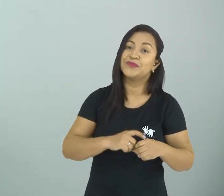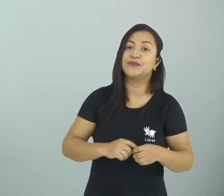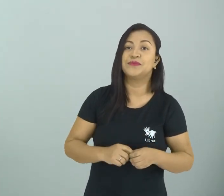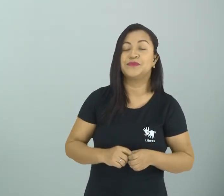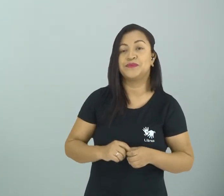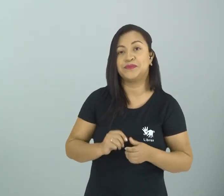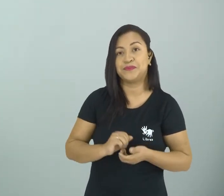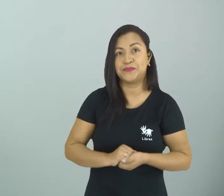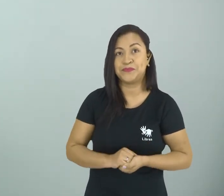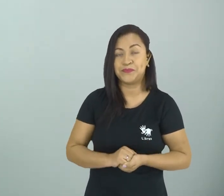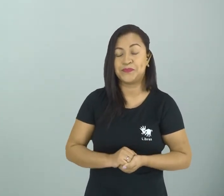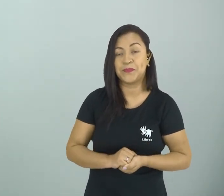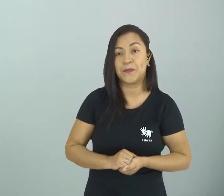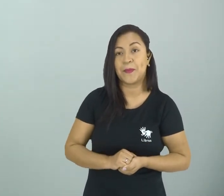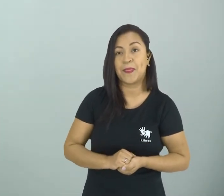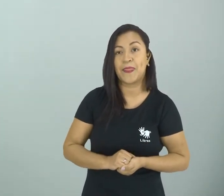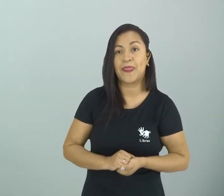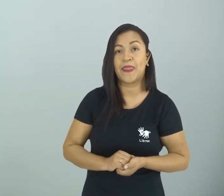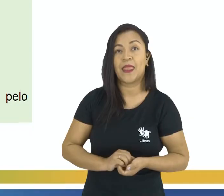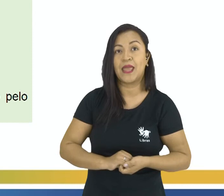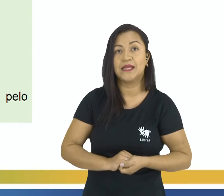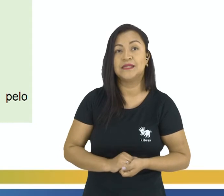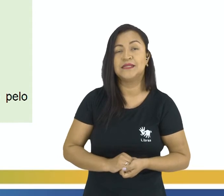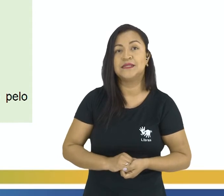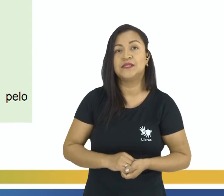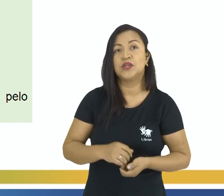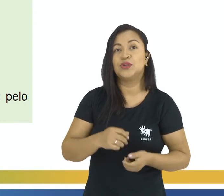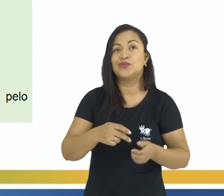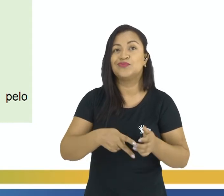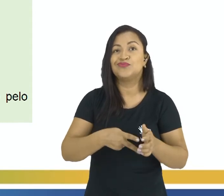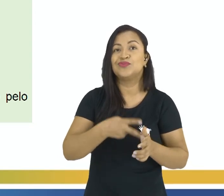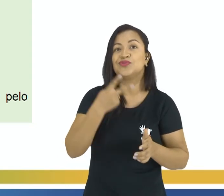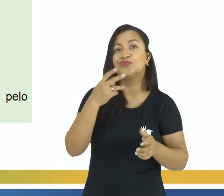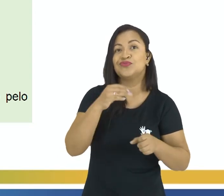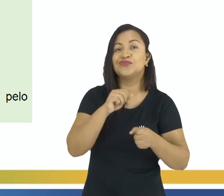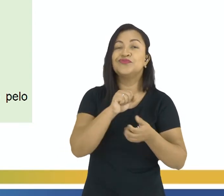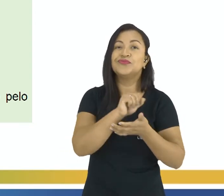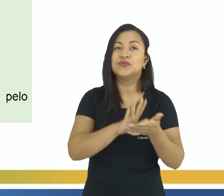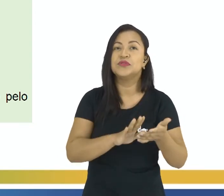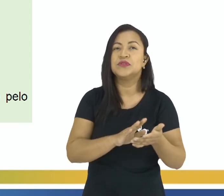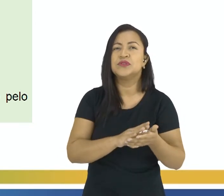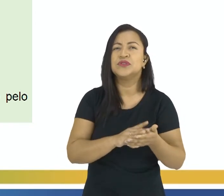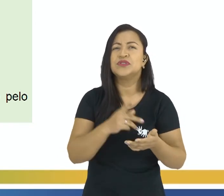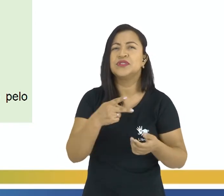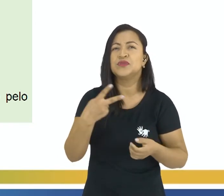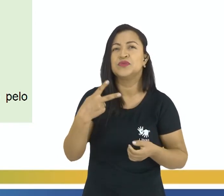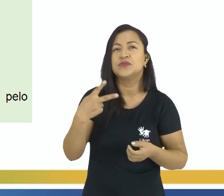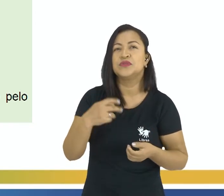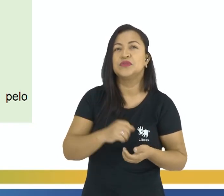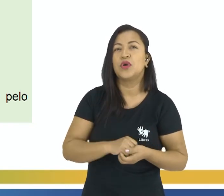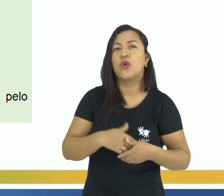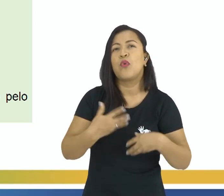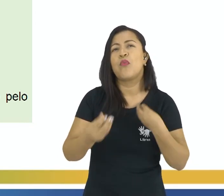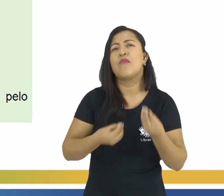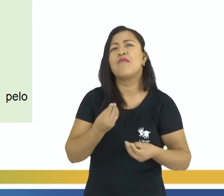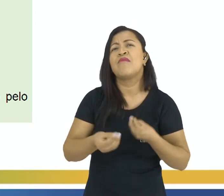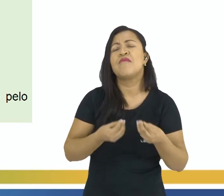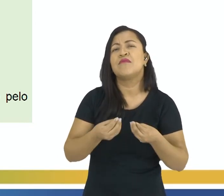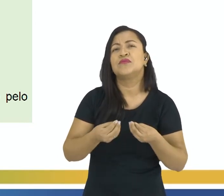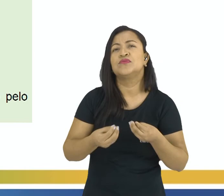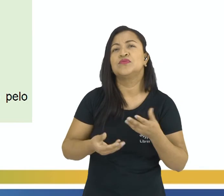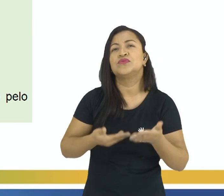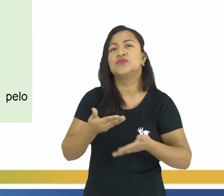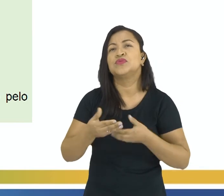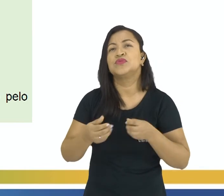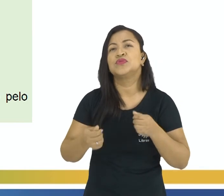ejaculação. Segunda questão. Como funciona o mecanismo de controle de temperatura feito pelo escroto e por